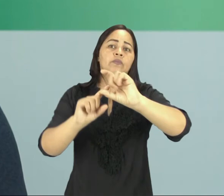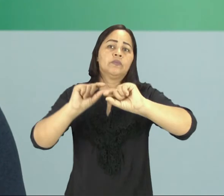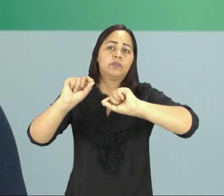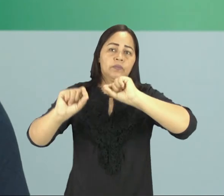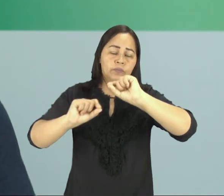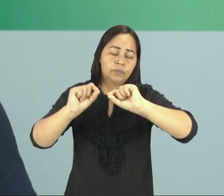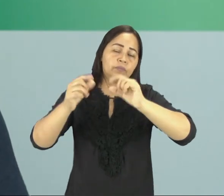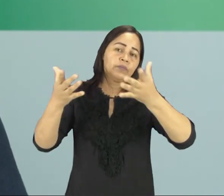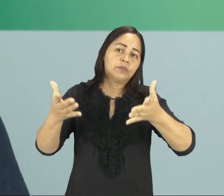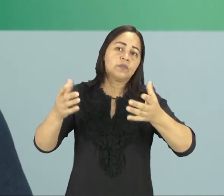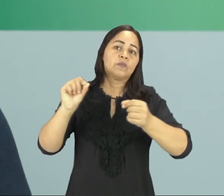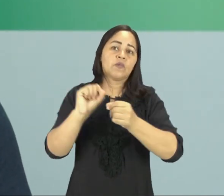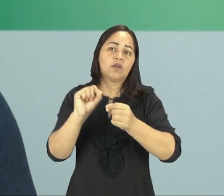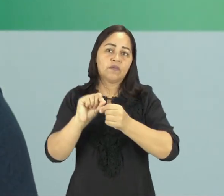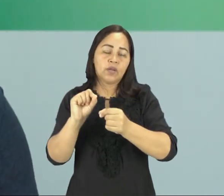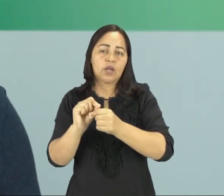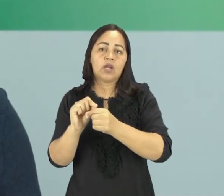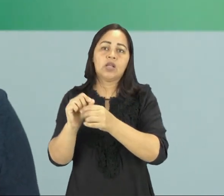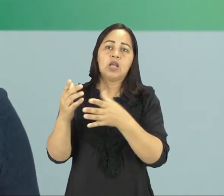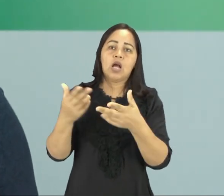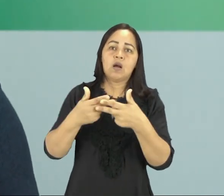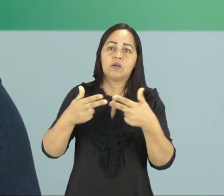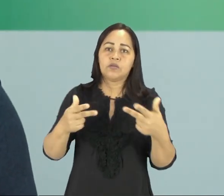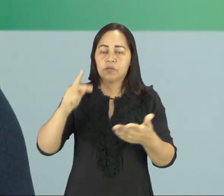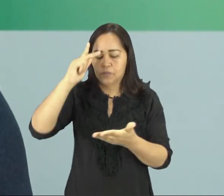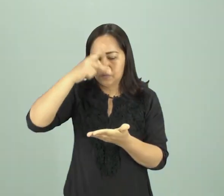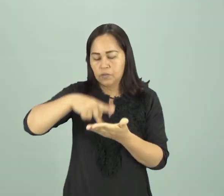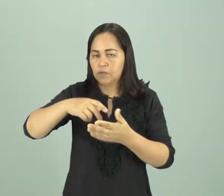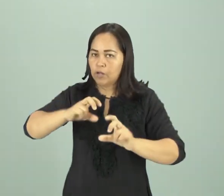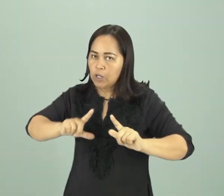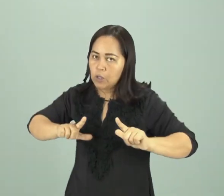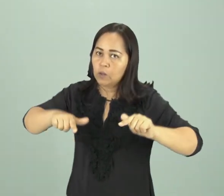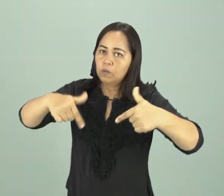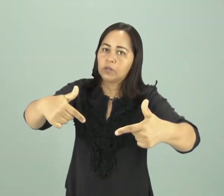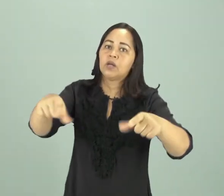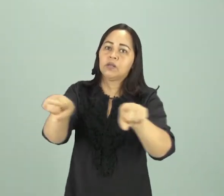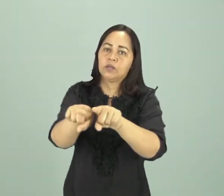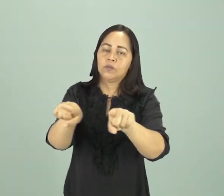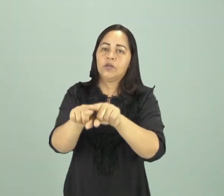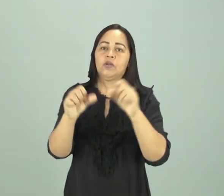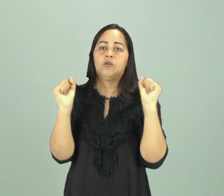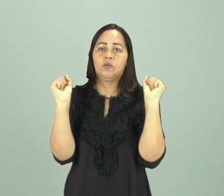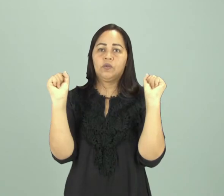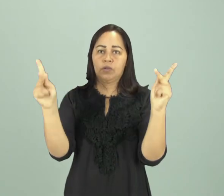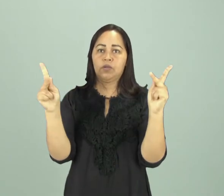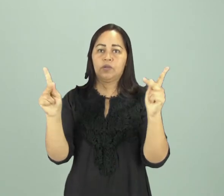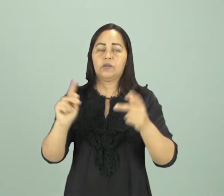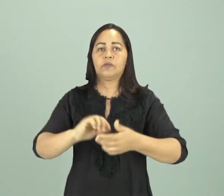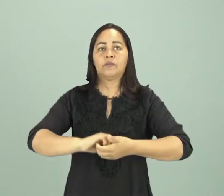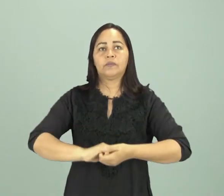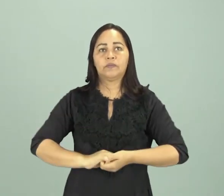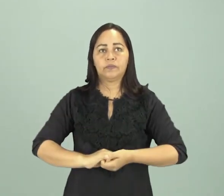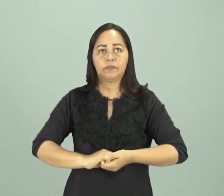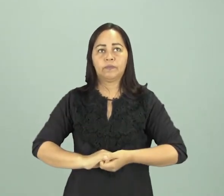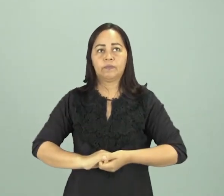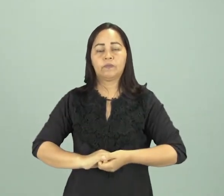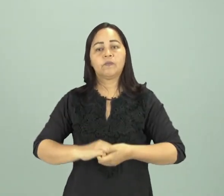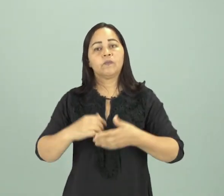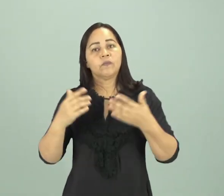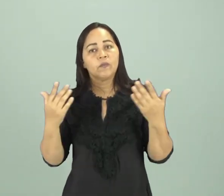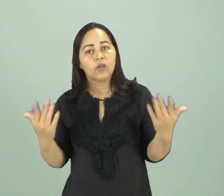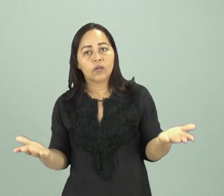obras, ou seja, começou a defender algumas causas que nós vamos falar futuramente, ok? Bom,